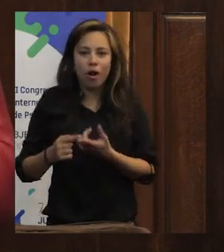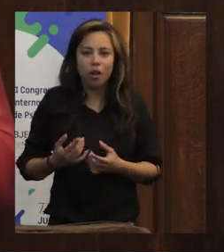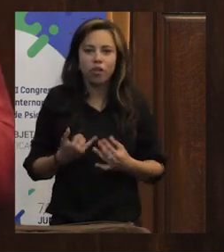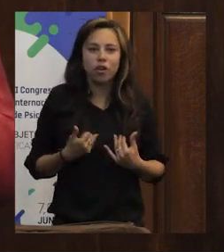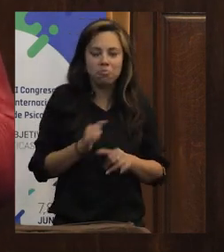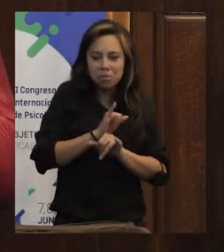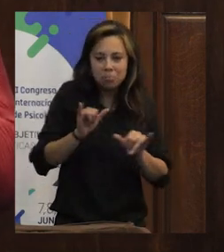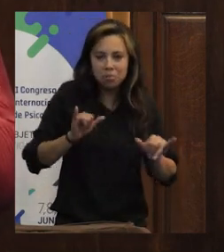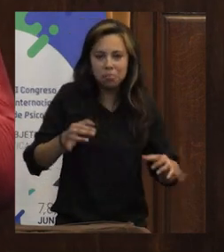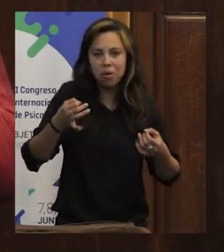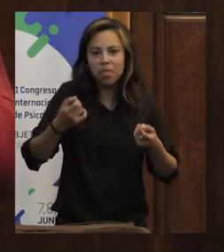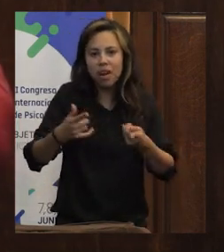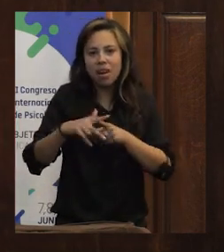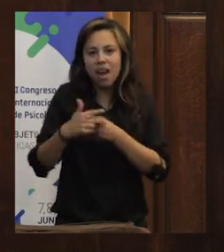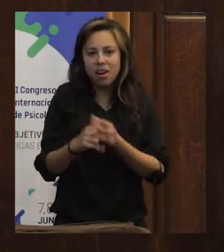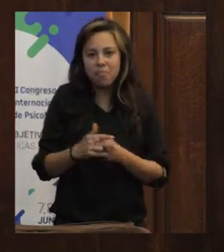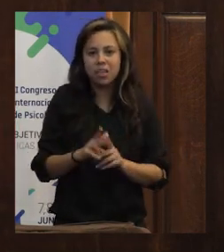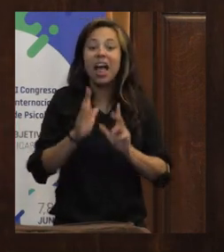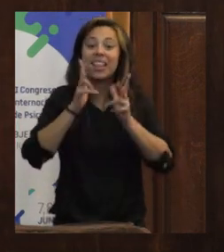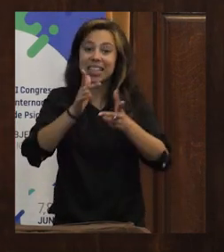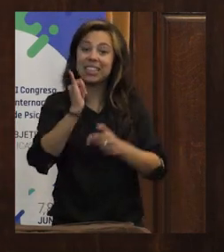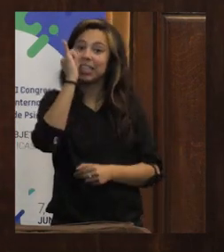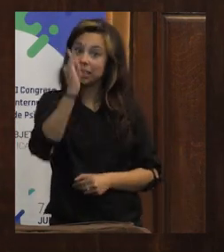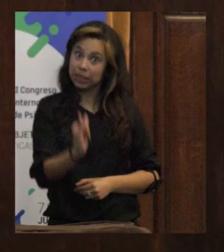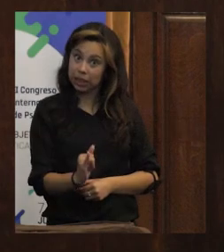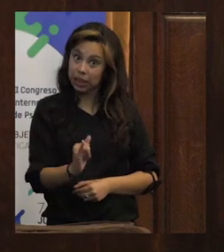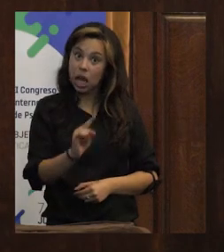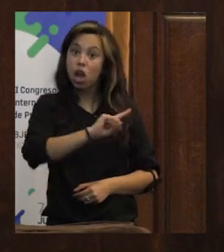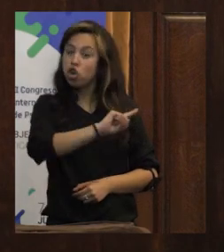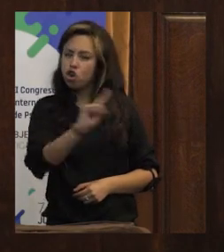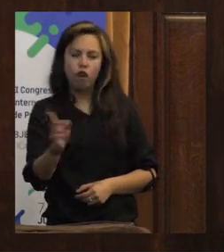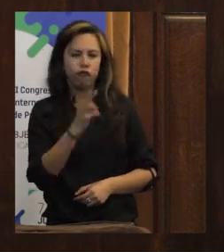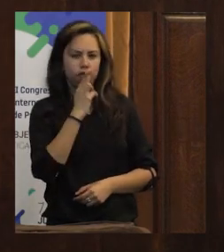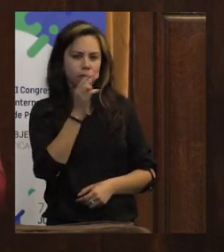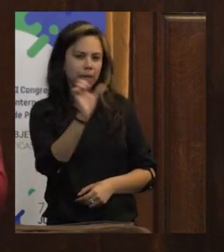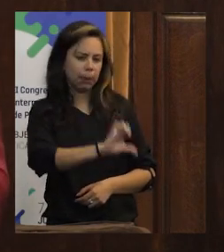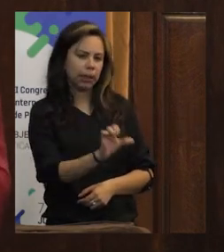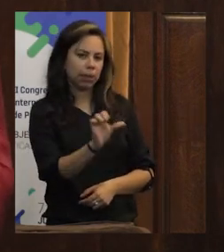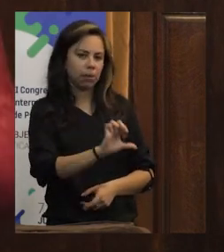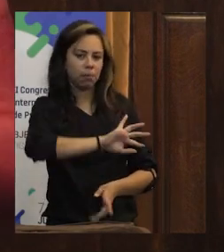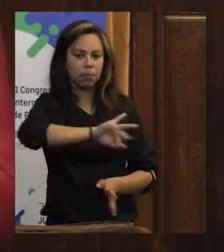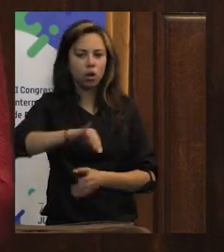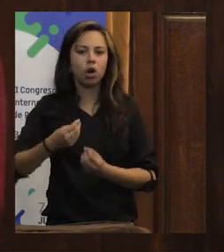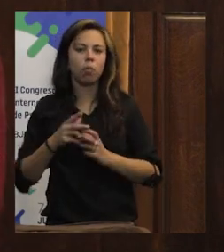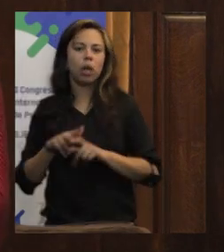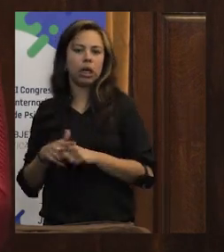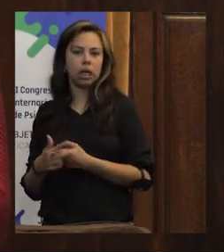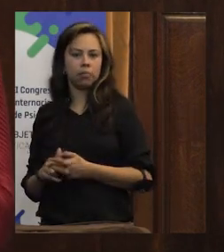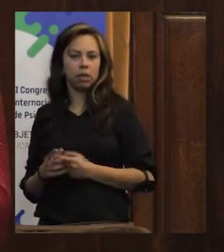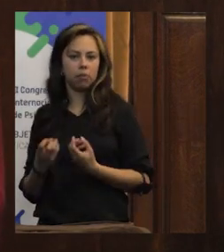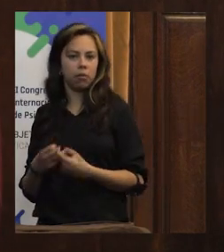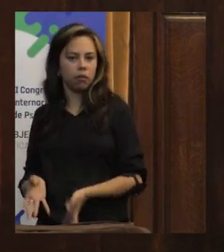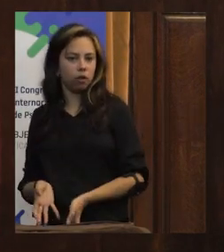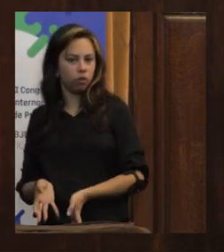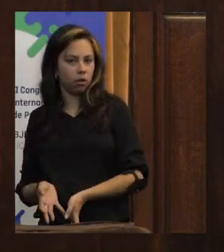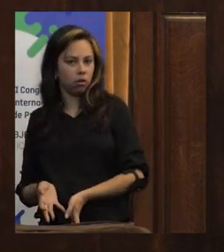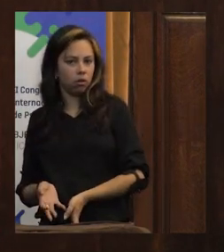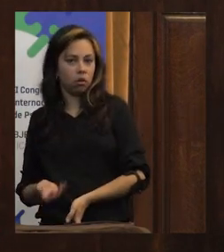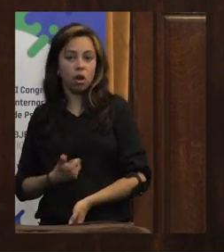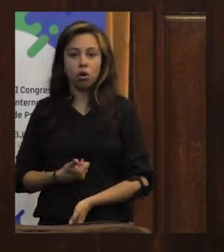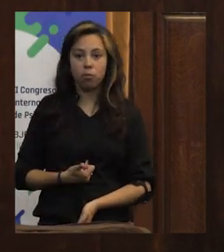informação, responsabilidade e culpa. E tu vais perguntar então: e se alguém não